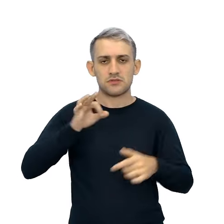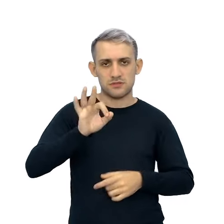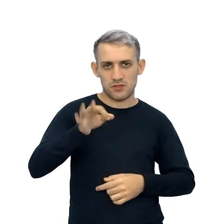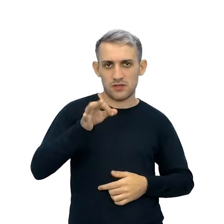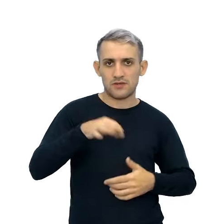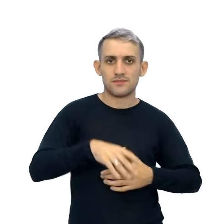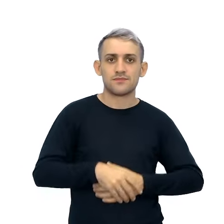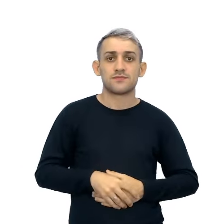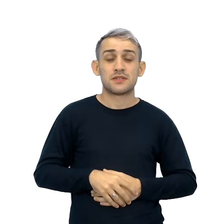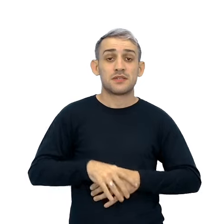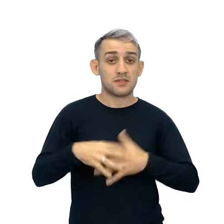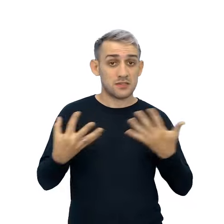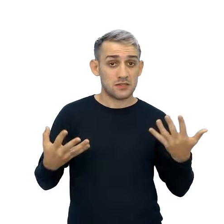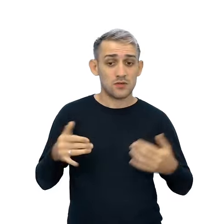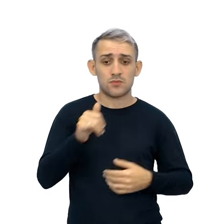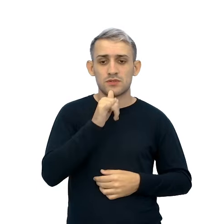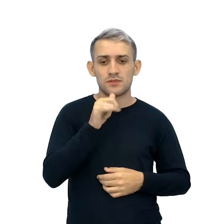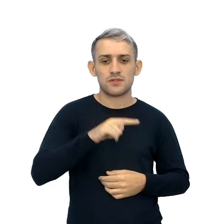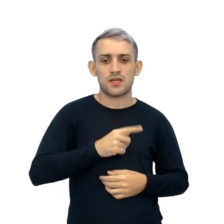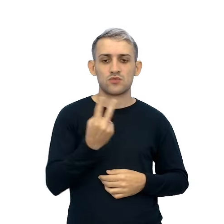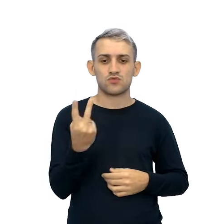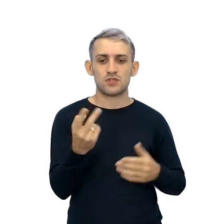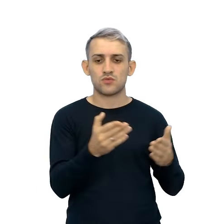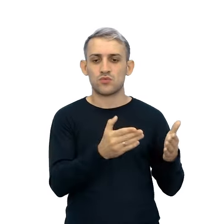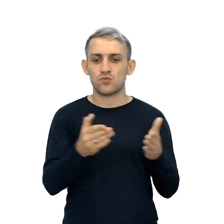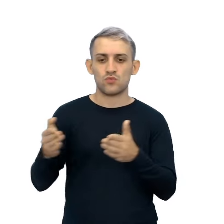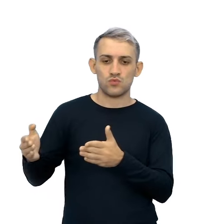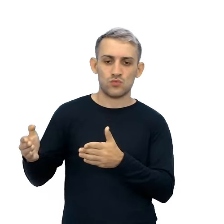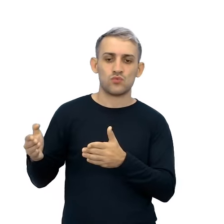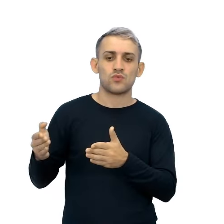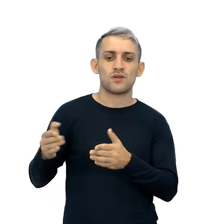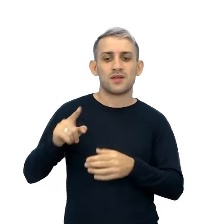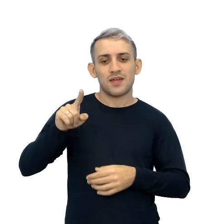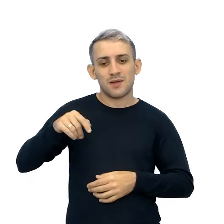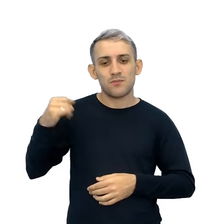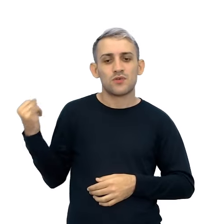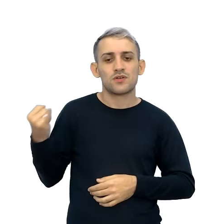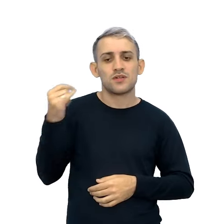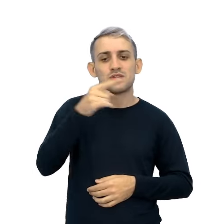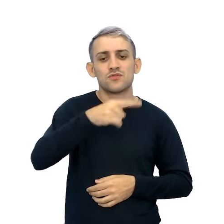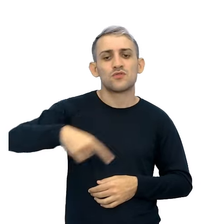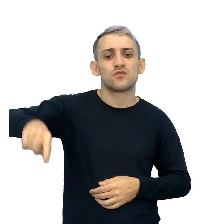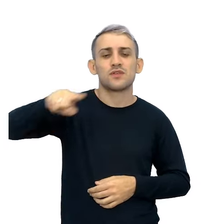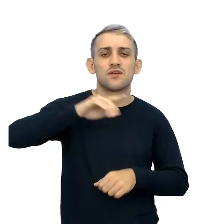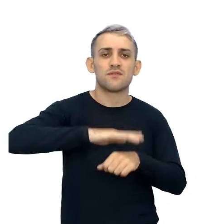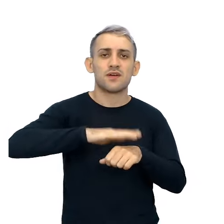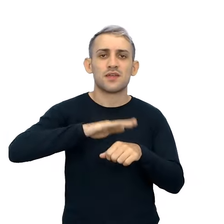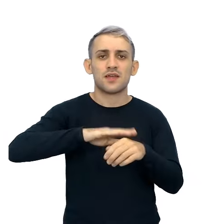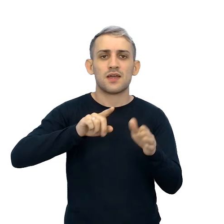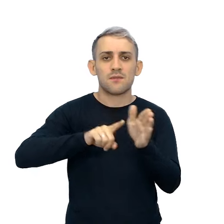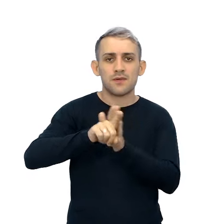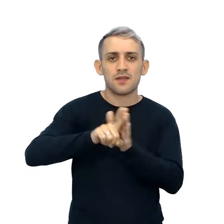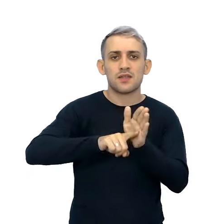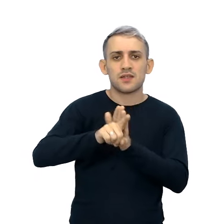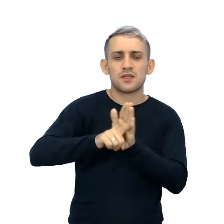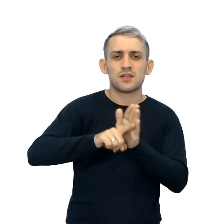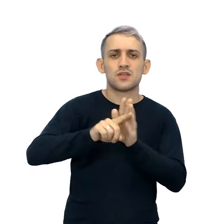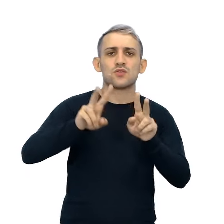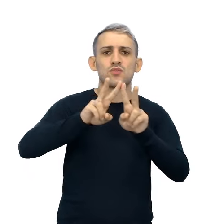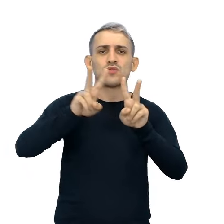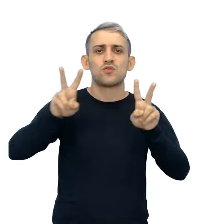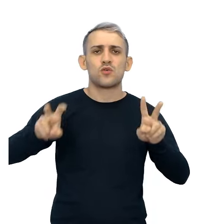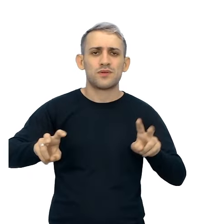bastante. Então, para esse segundo momento, para essa segunda etapa, é importante que vocês façam uma análise das causas,